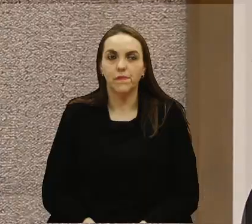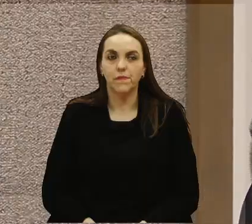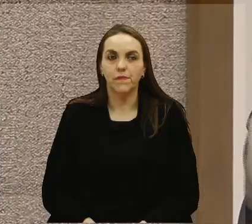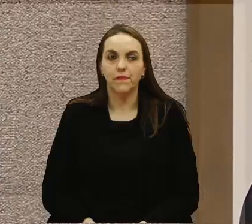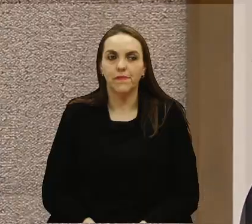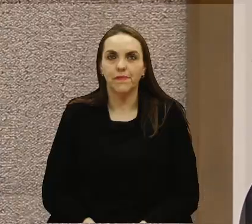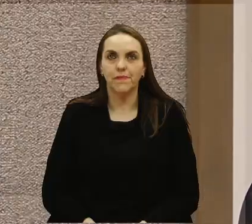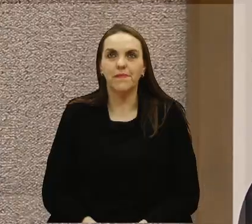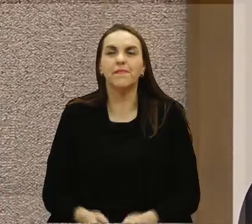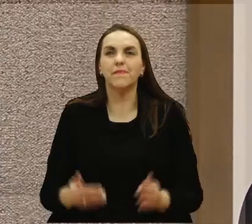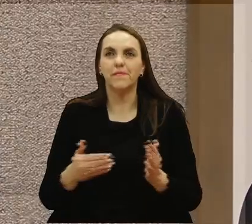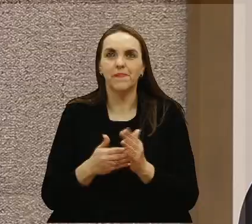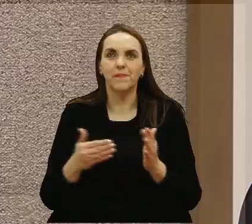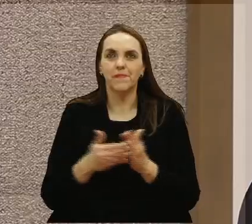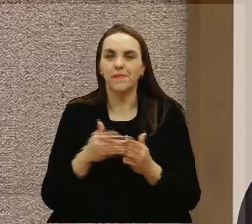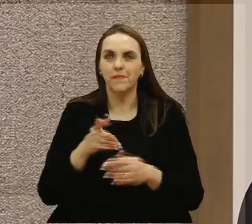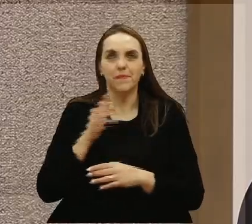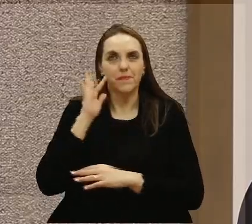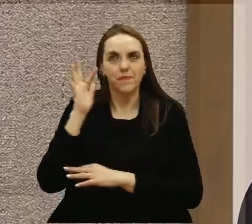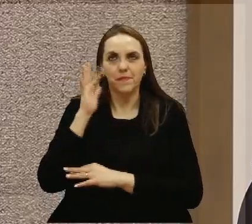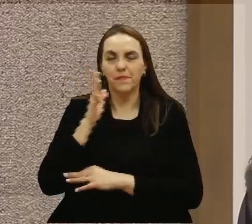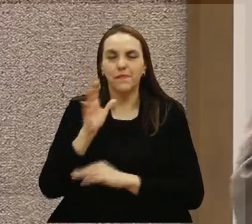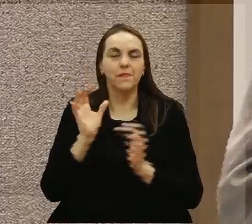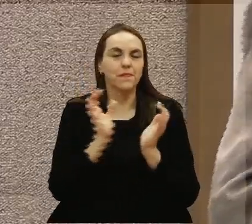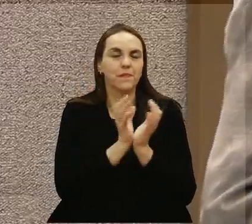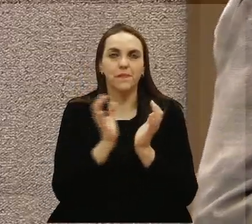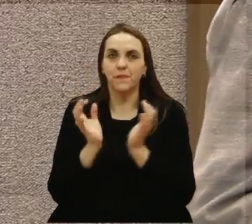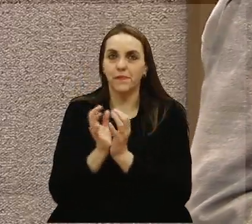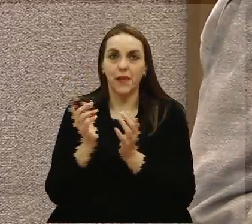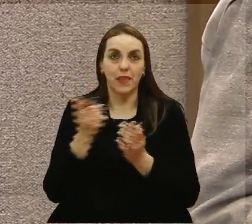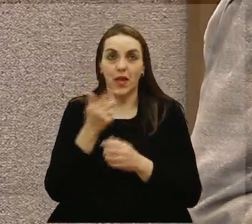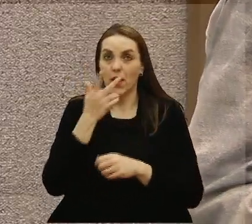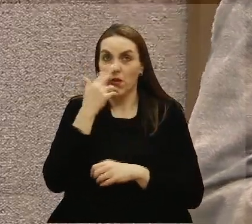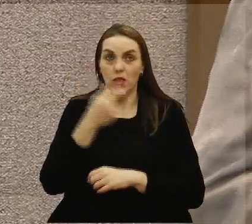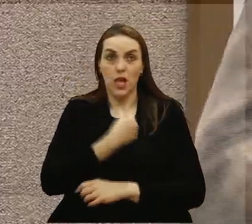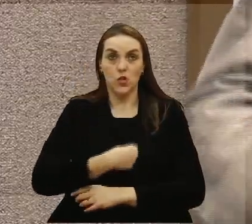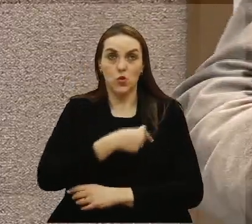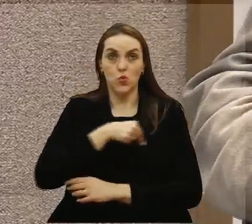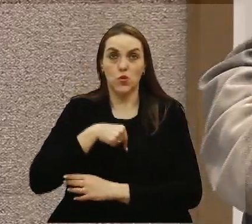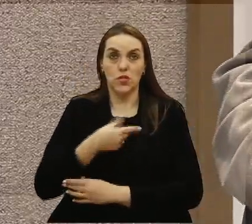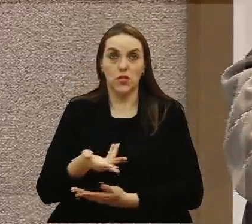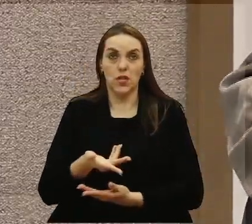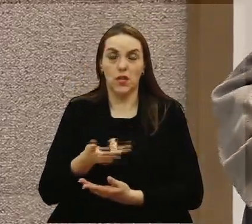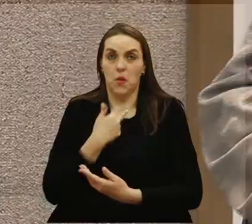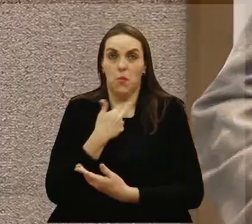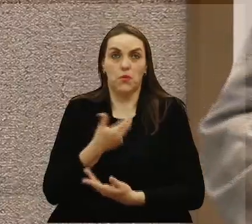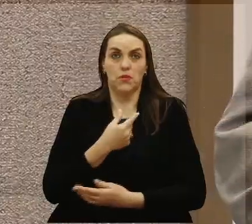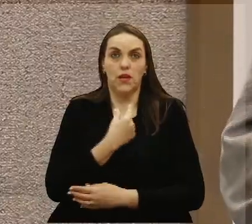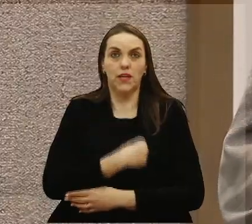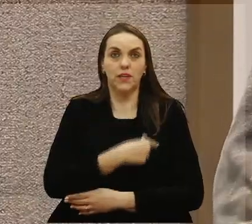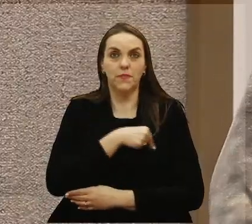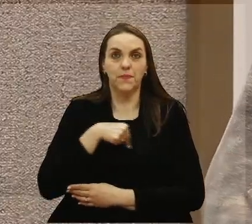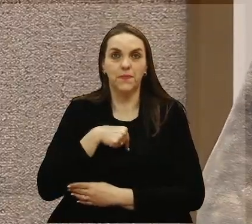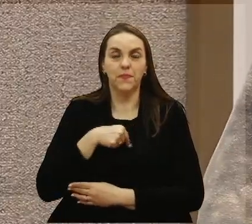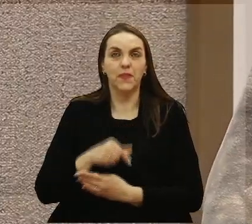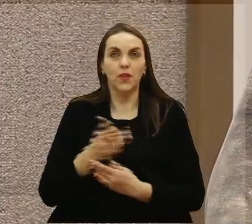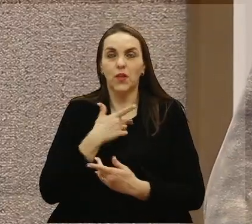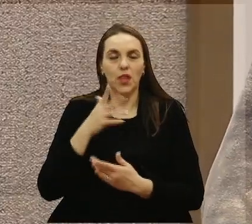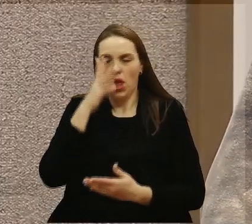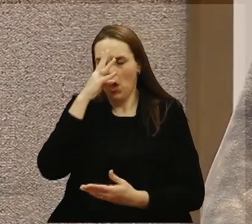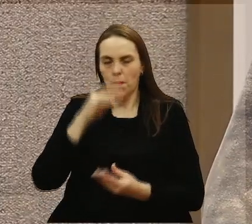às vezes eu imagino que alguns colegas aqui estão na Suíça, não é possível, sabe? Não tem essa